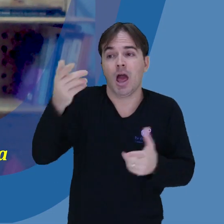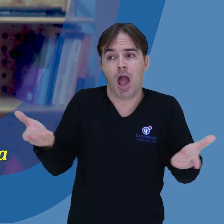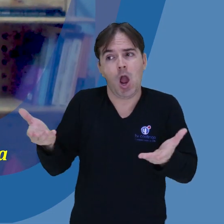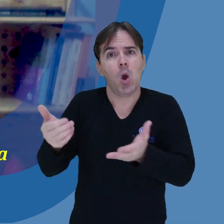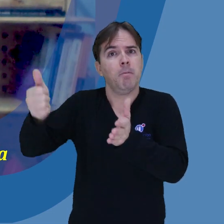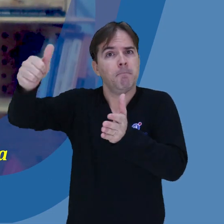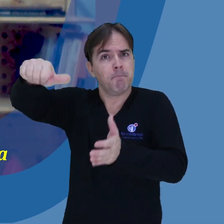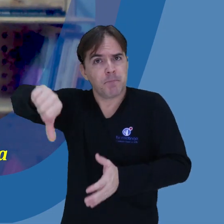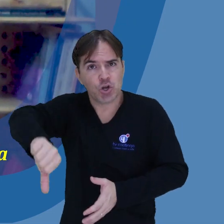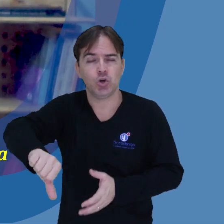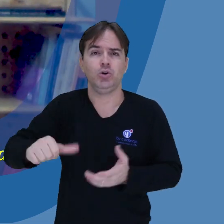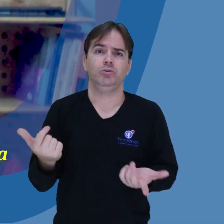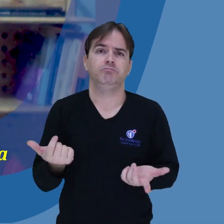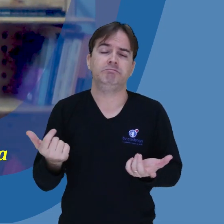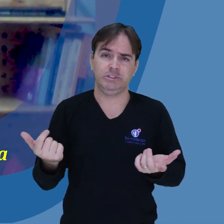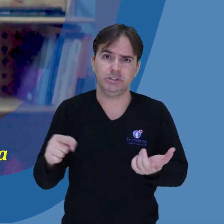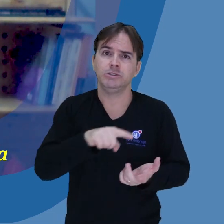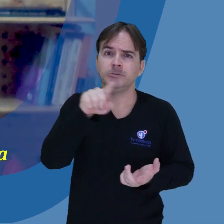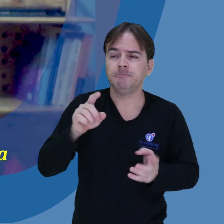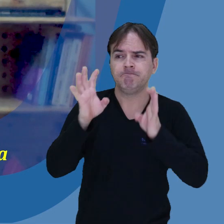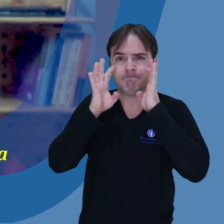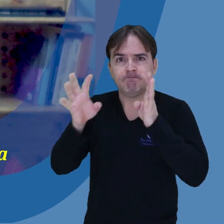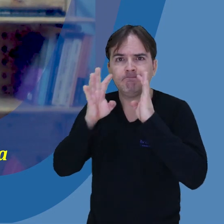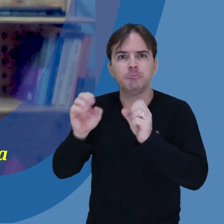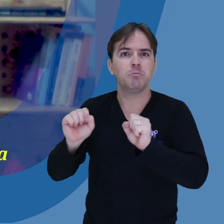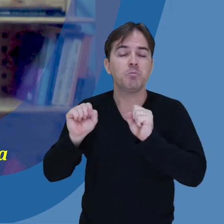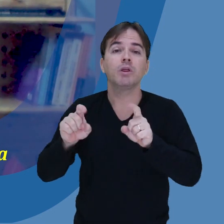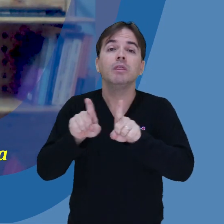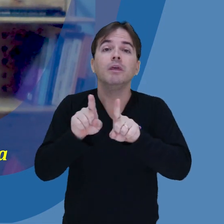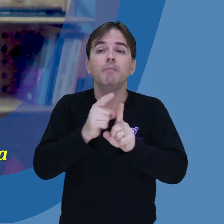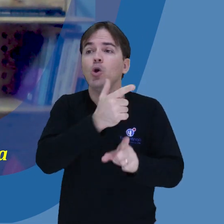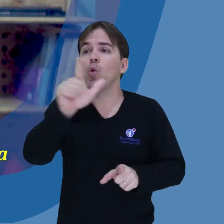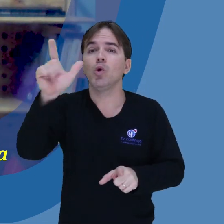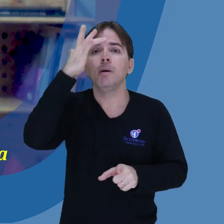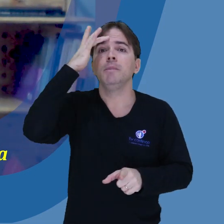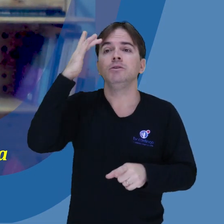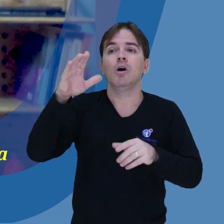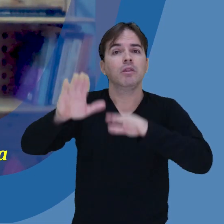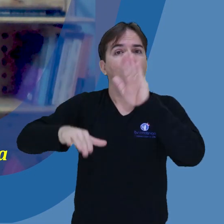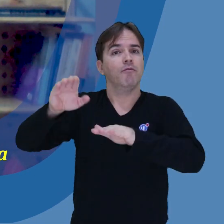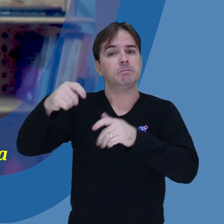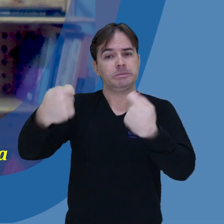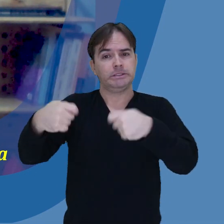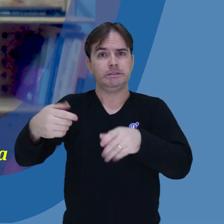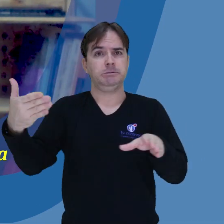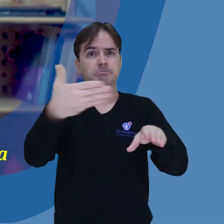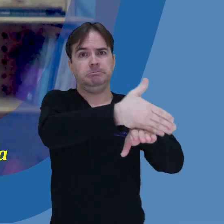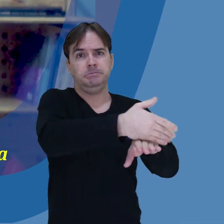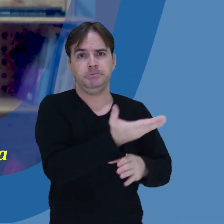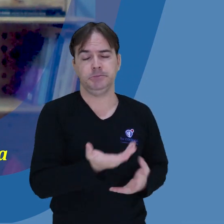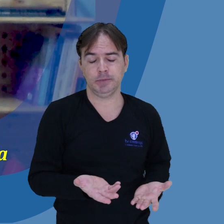ainda mais delicada e para quem pode passar a precisar desses cuidados. Então,